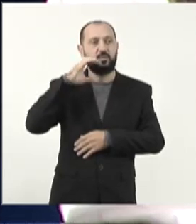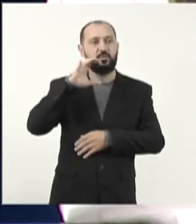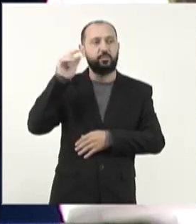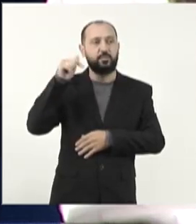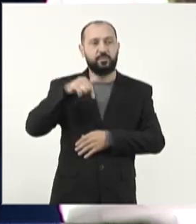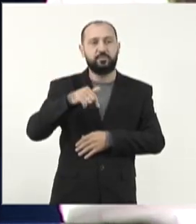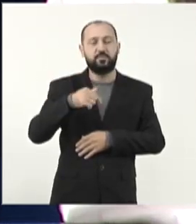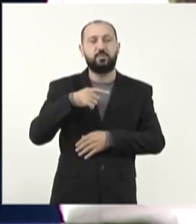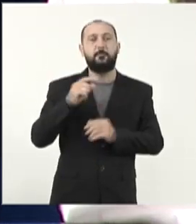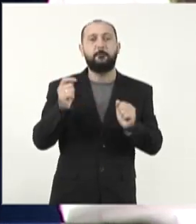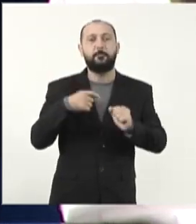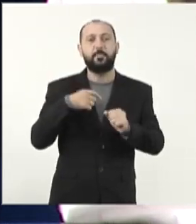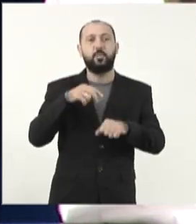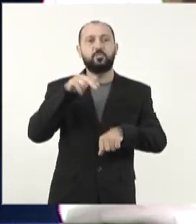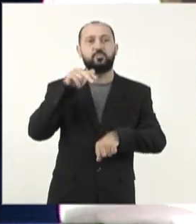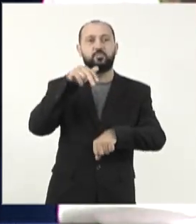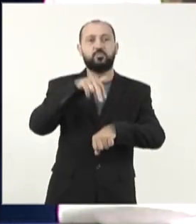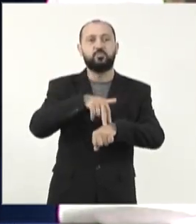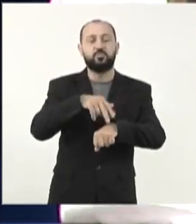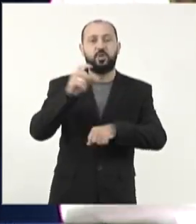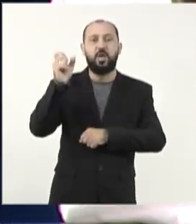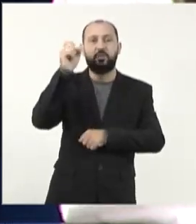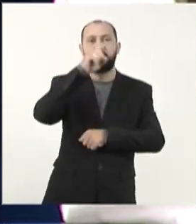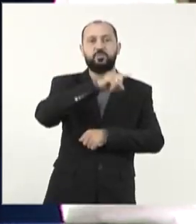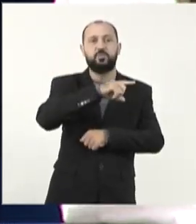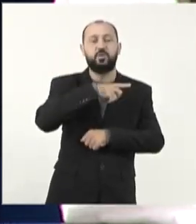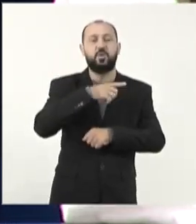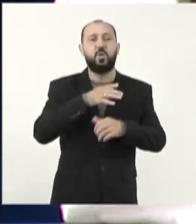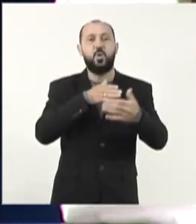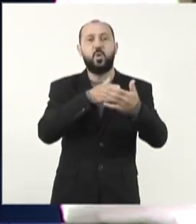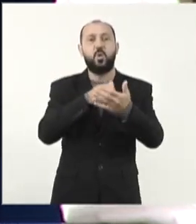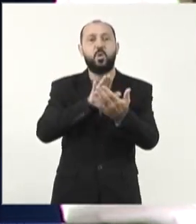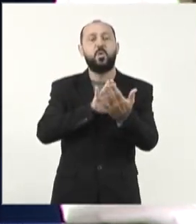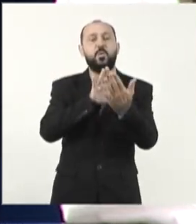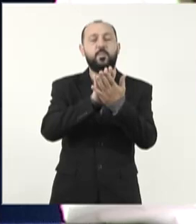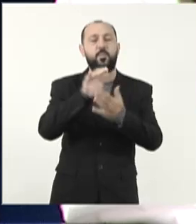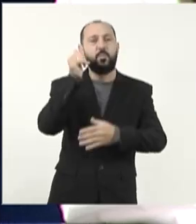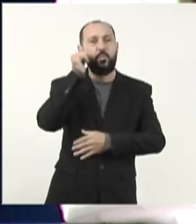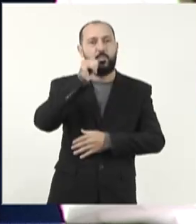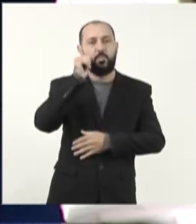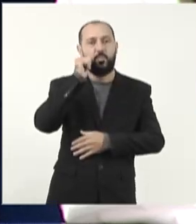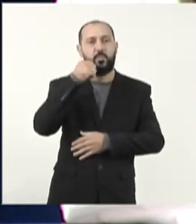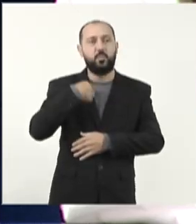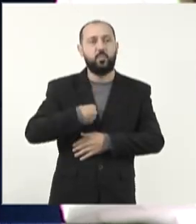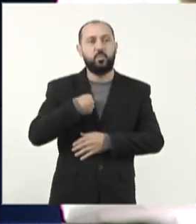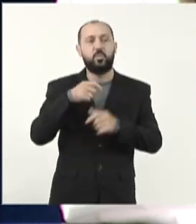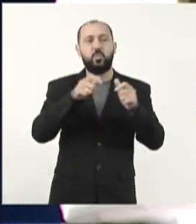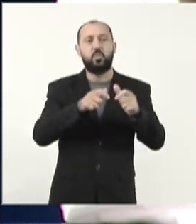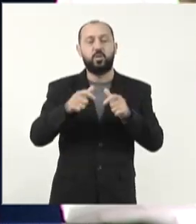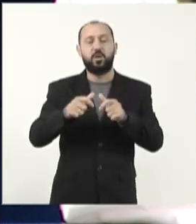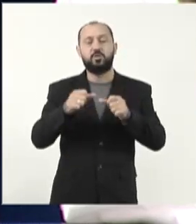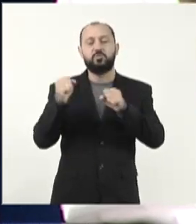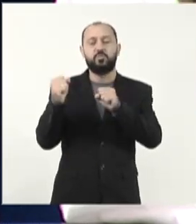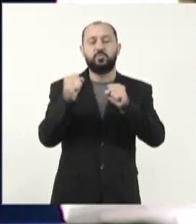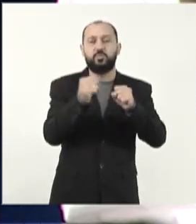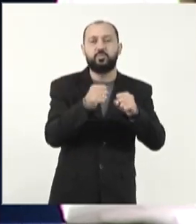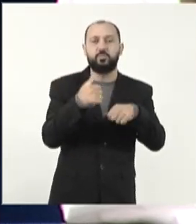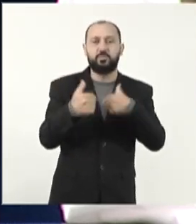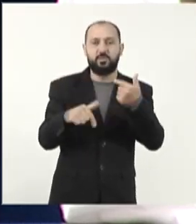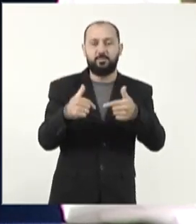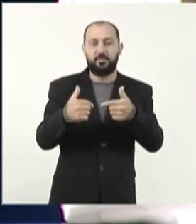Grande, possa discorrer sobre os desafios enfrentados pelas mulheres ocupando espaços de poder no exercício de